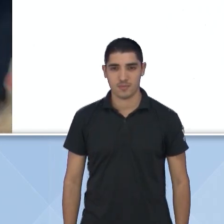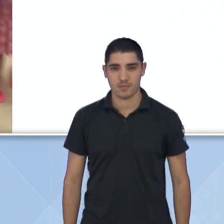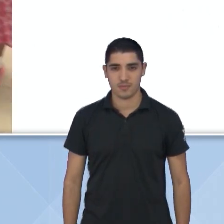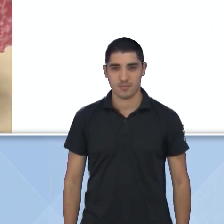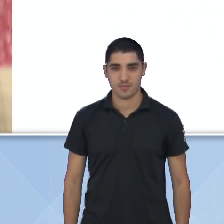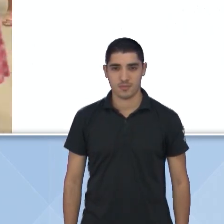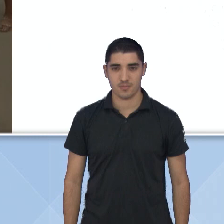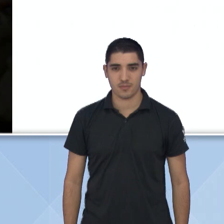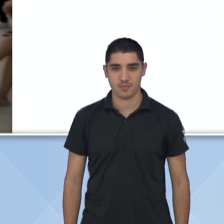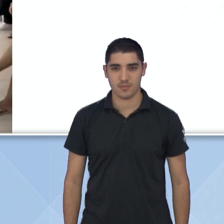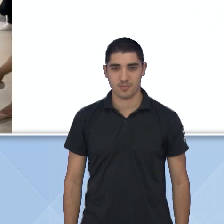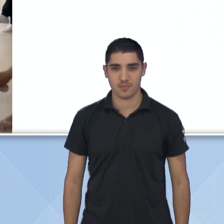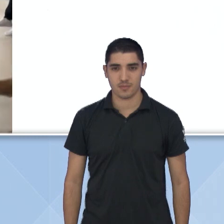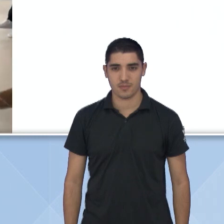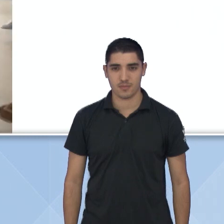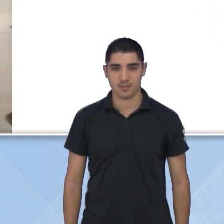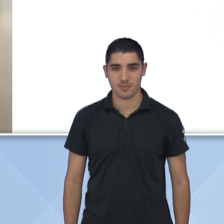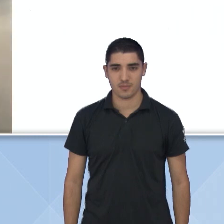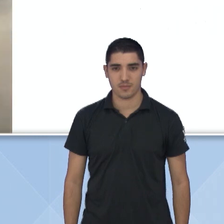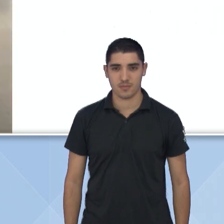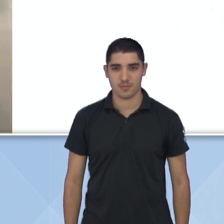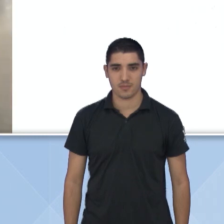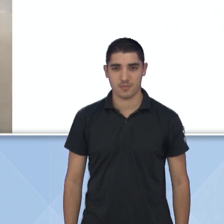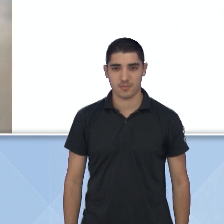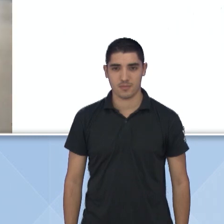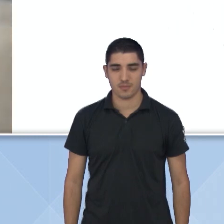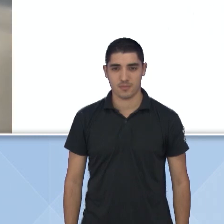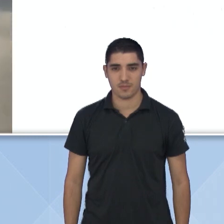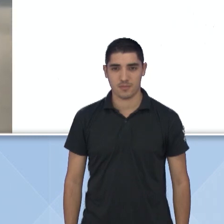Isso aqui ainda é nada.